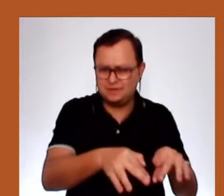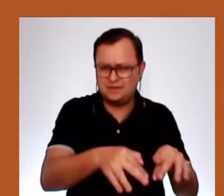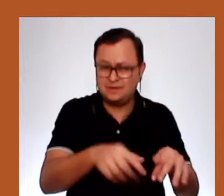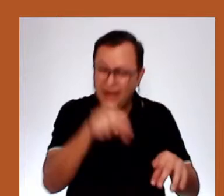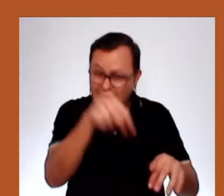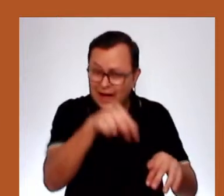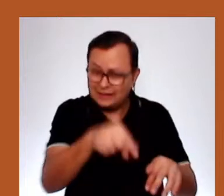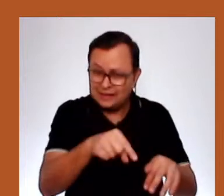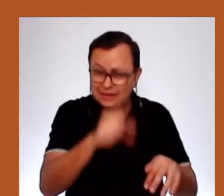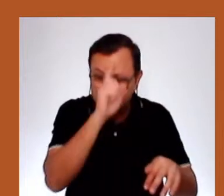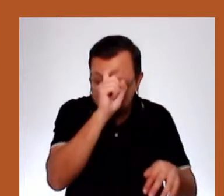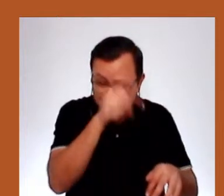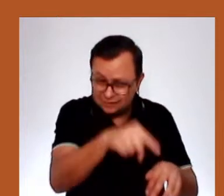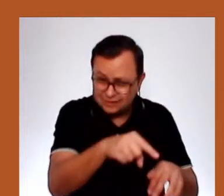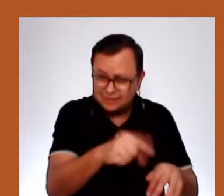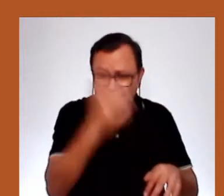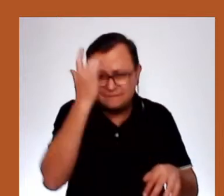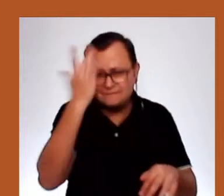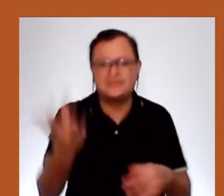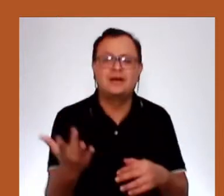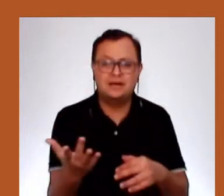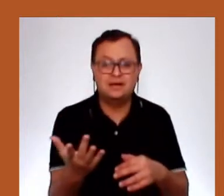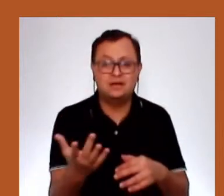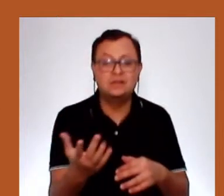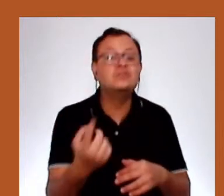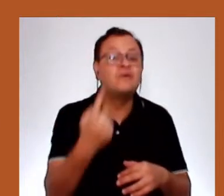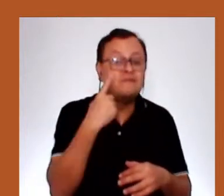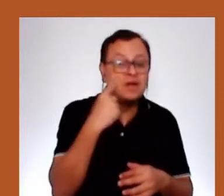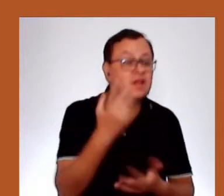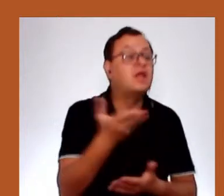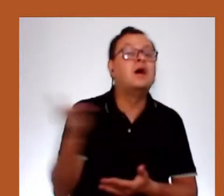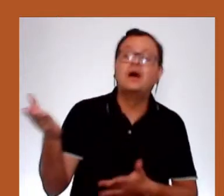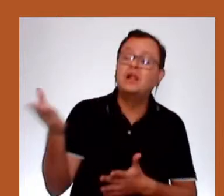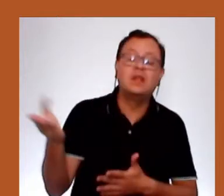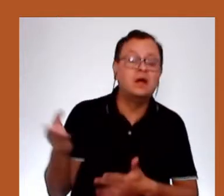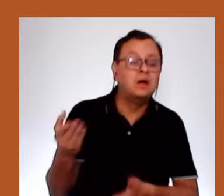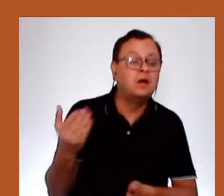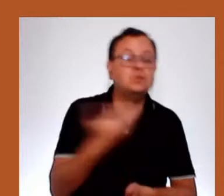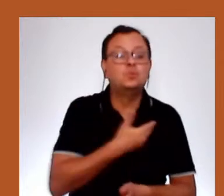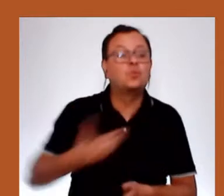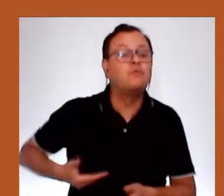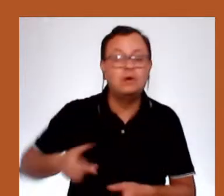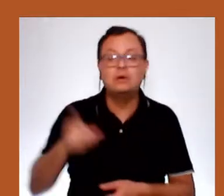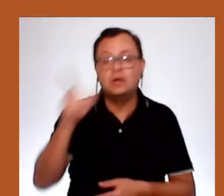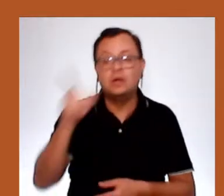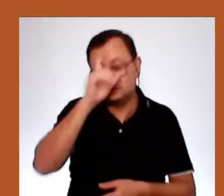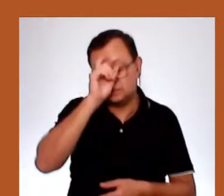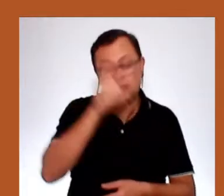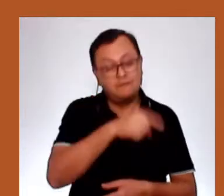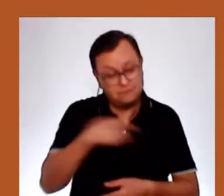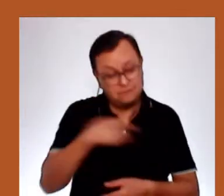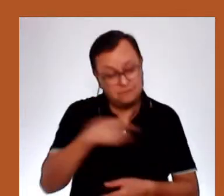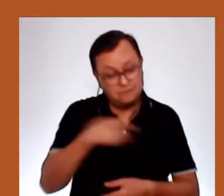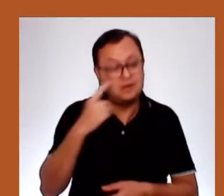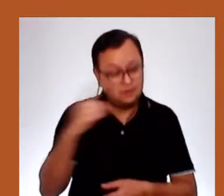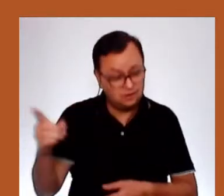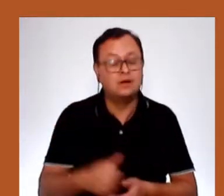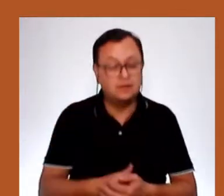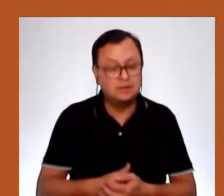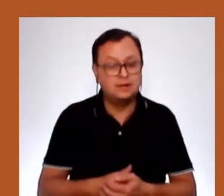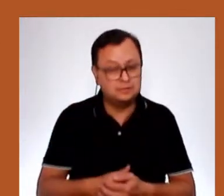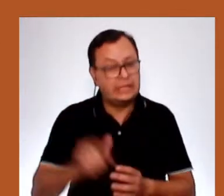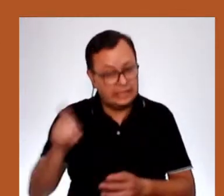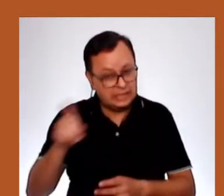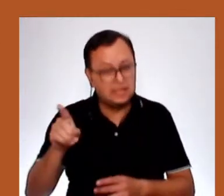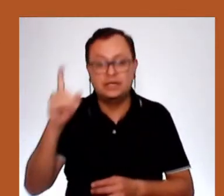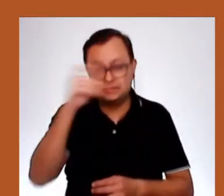fácil. Quero ver fazer no SUS. Os lutadores, mesmo os batalhadores, estão no SUS. Estão nos serviços